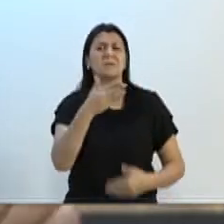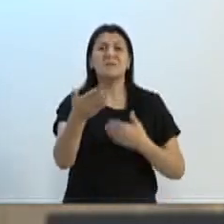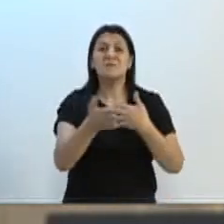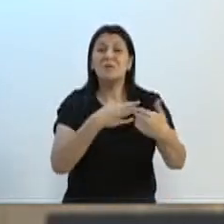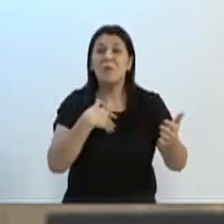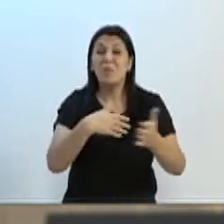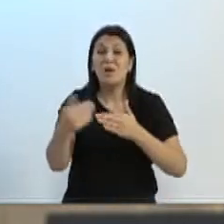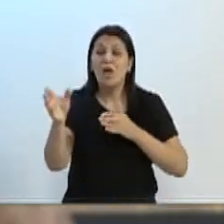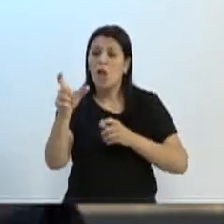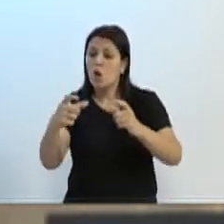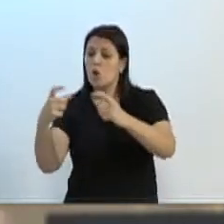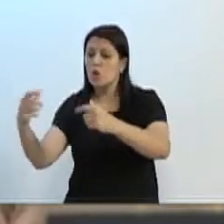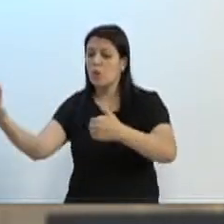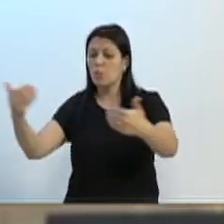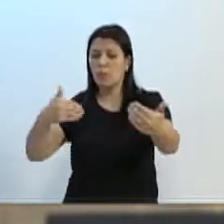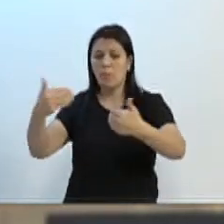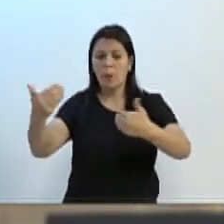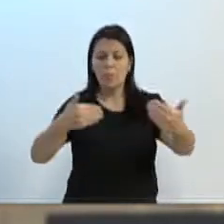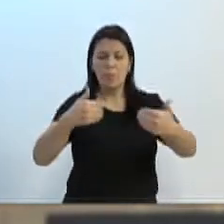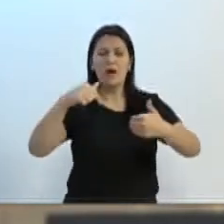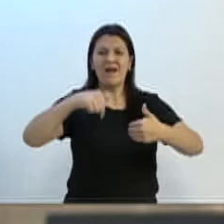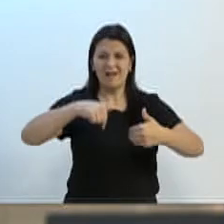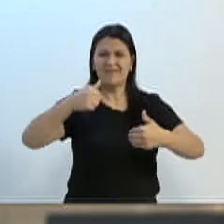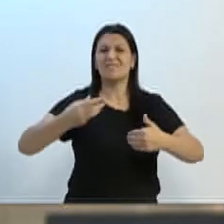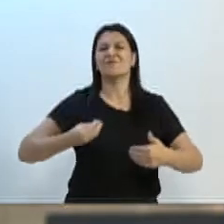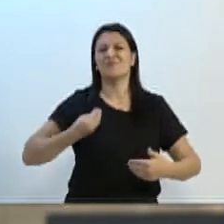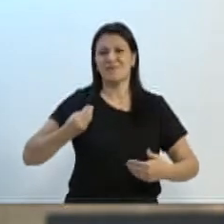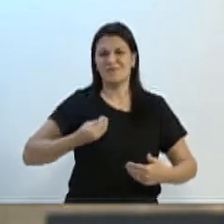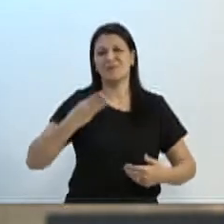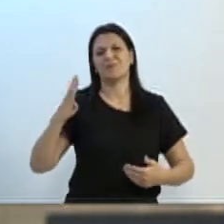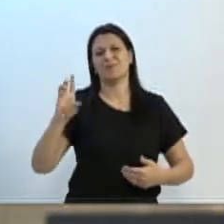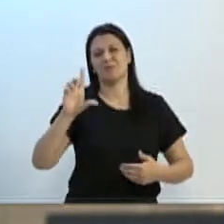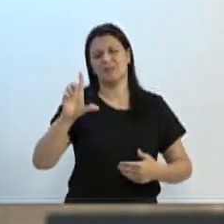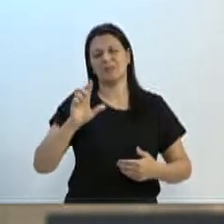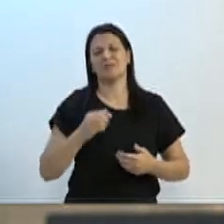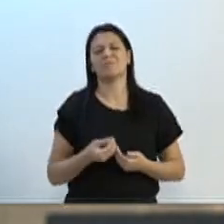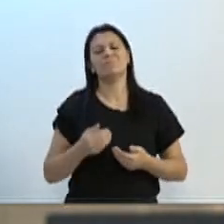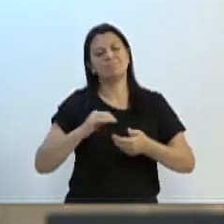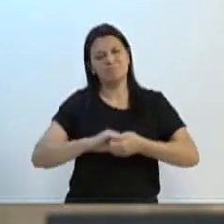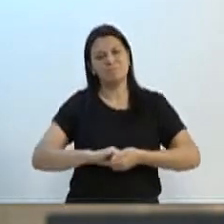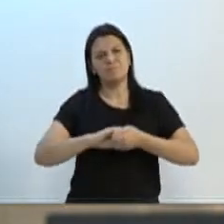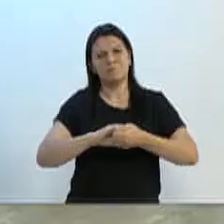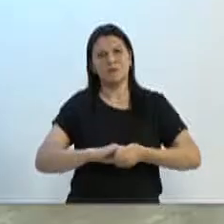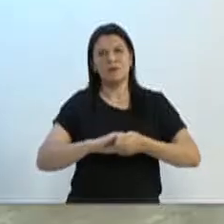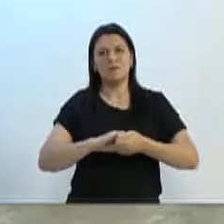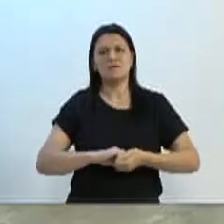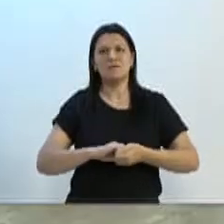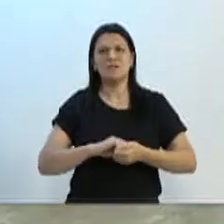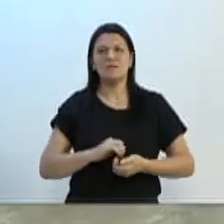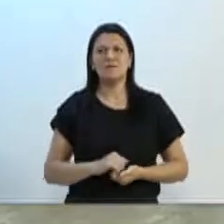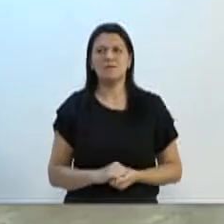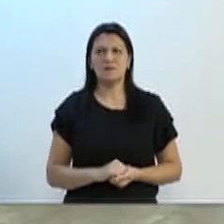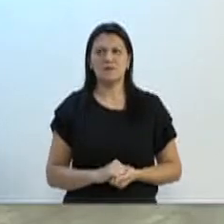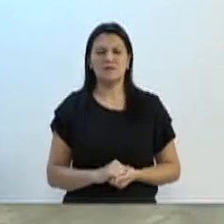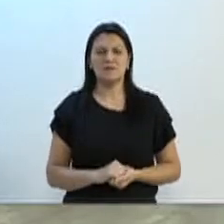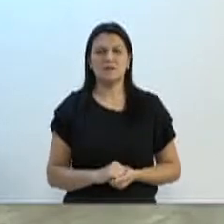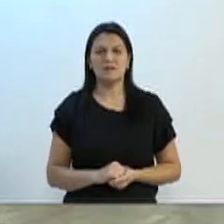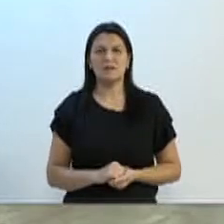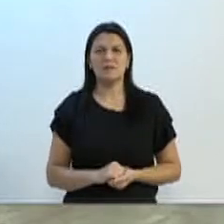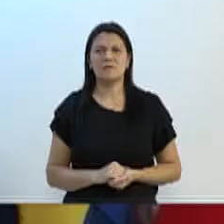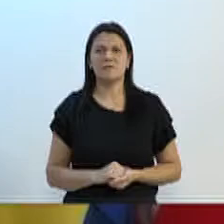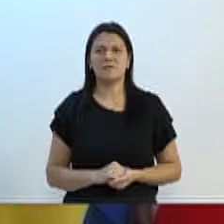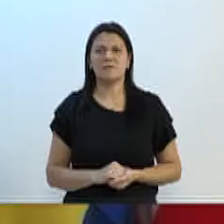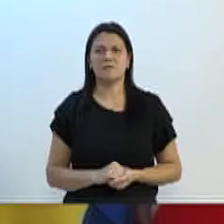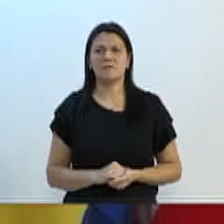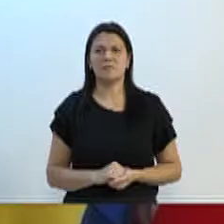país e fora dele, inclusive, para aqui estar e aqui fazer acontecer. Então, parabéns e também ao prefeito. Prefeito, também abre para